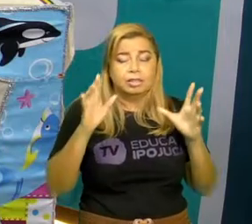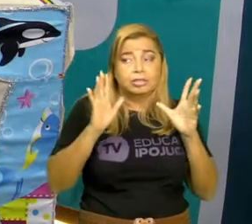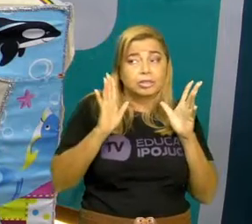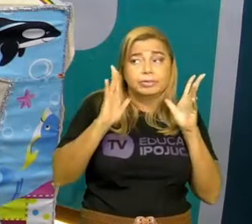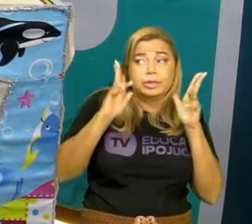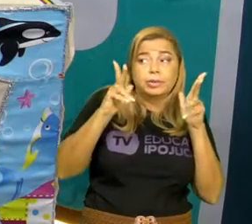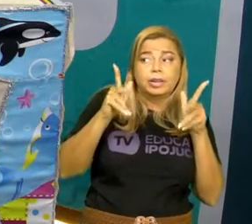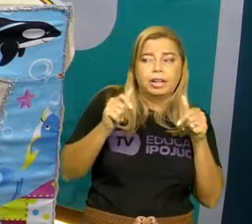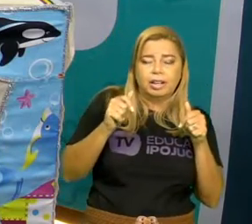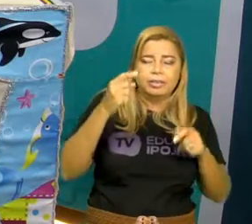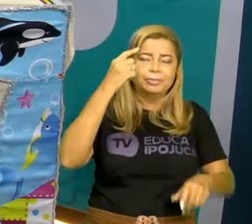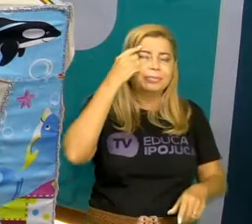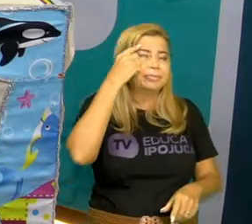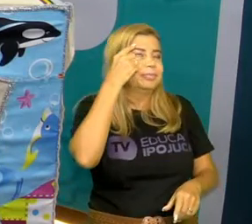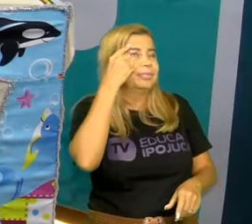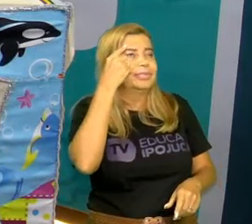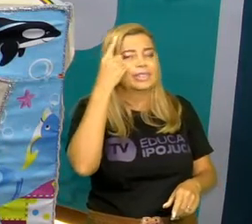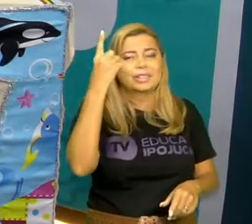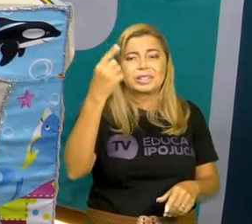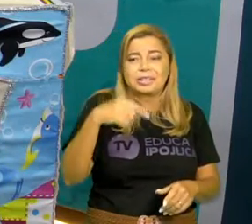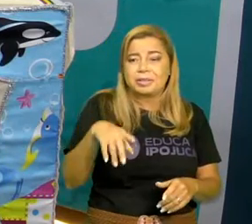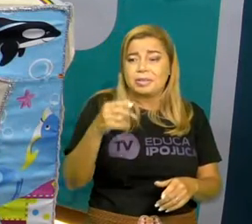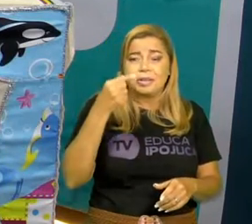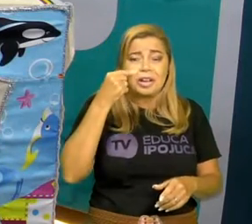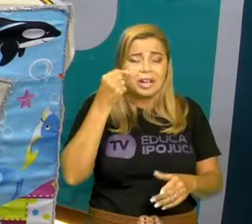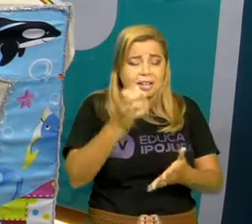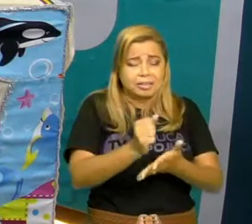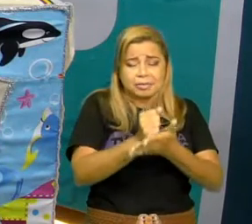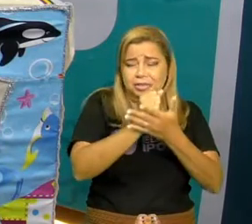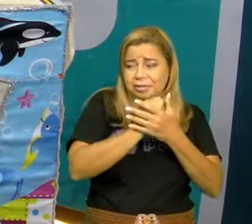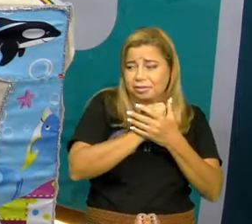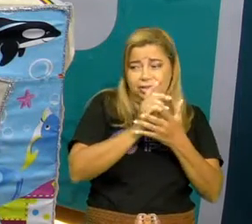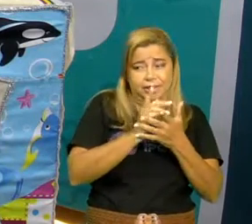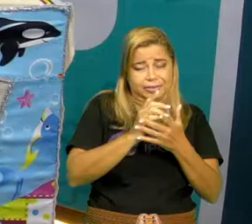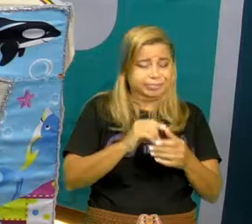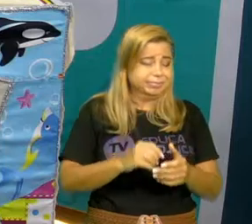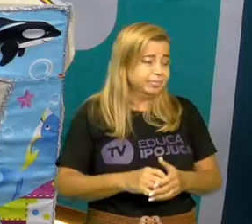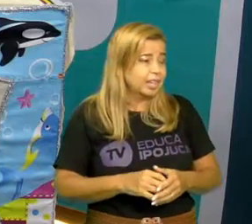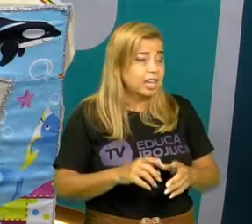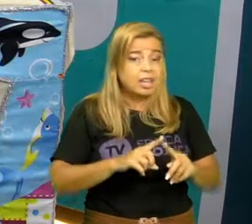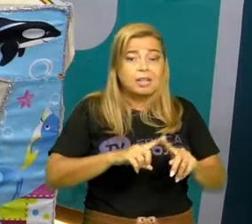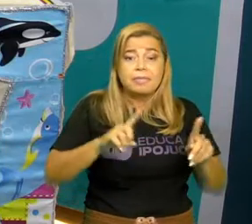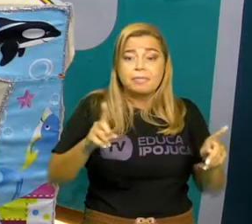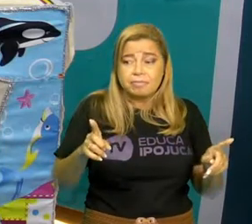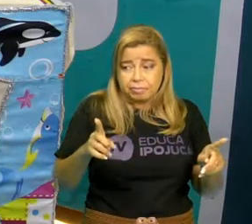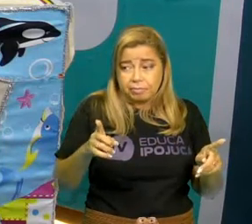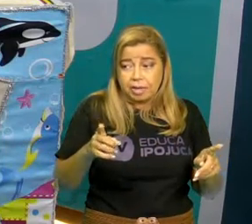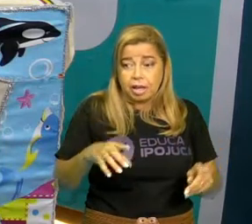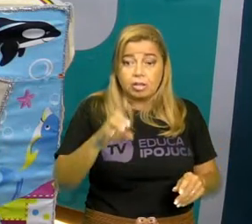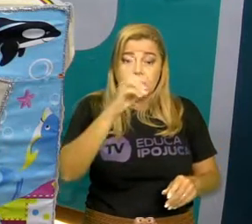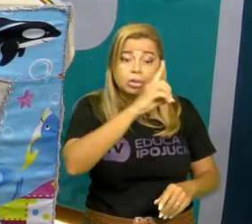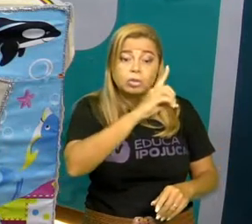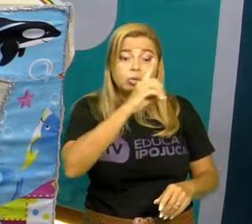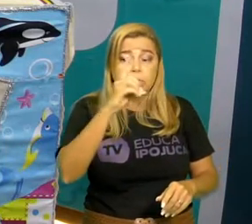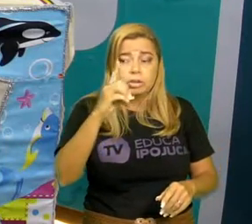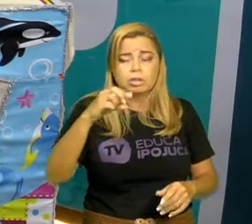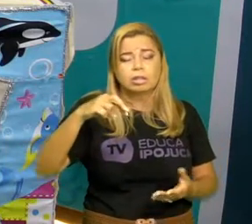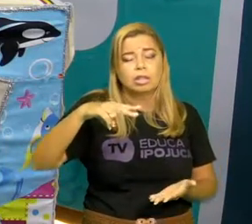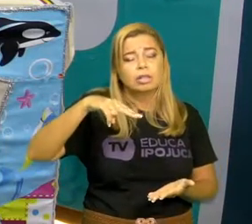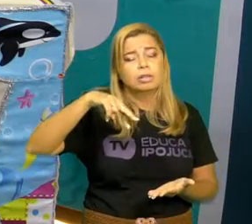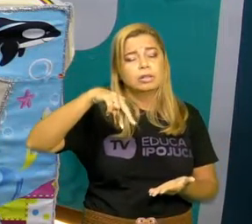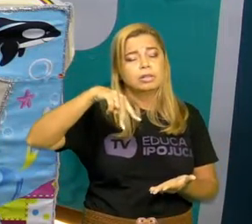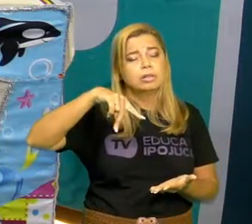pensava. Que não ia precisar do rato. Mas um certo dia... O leão andando